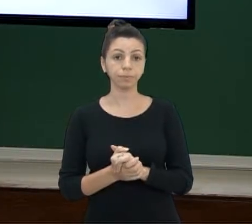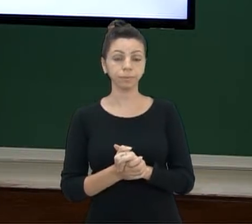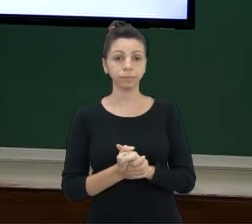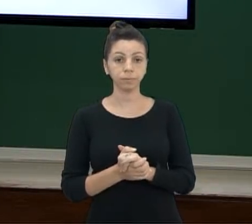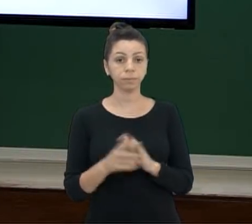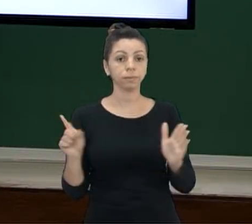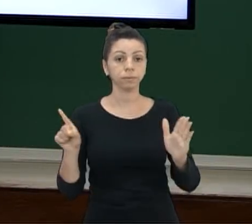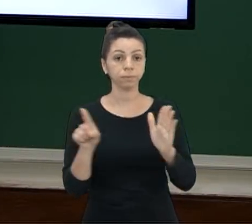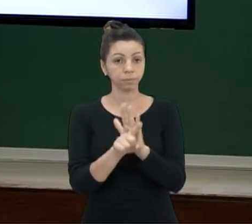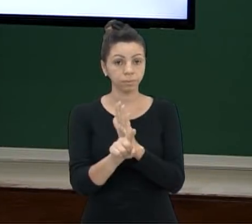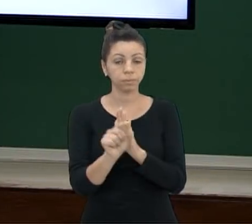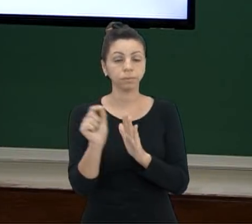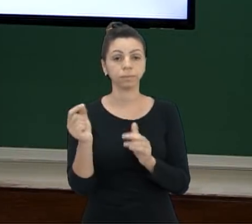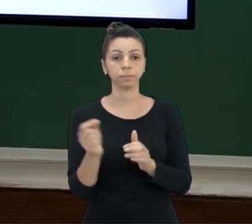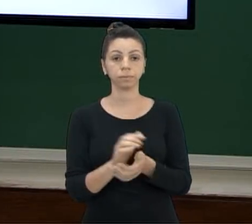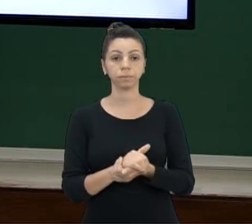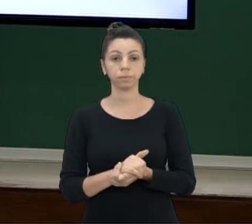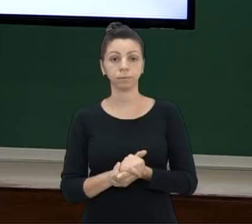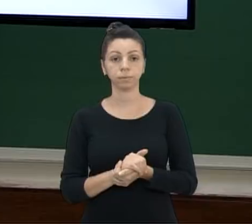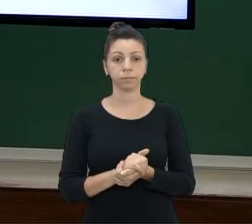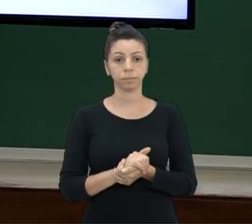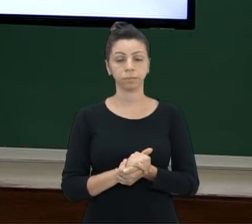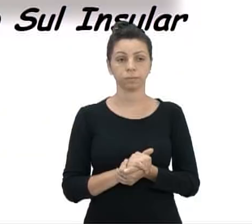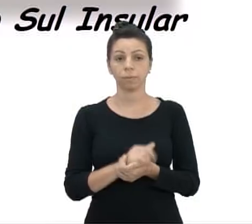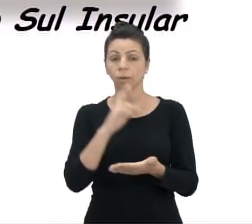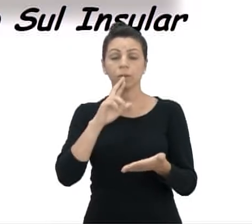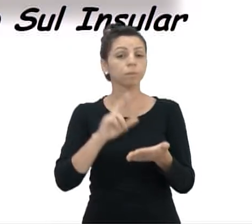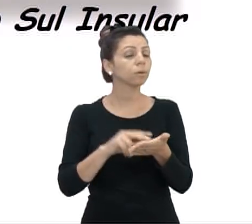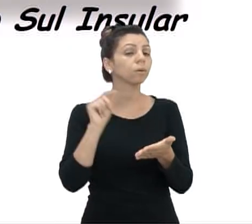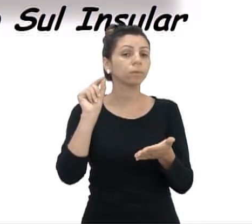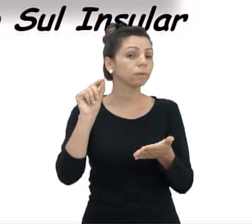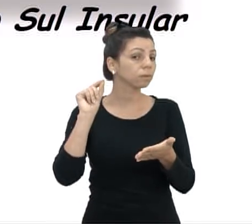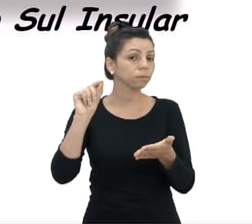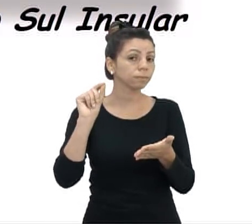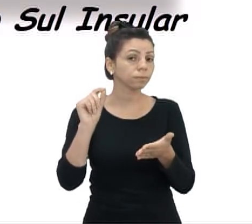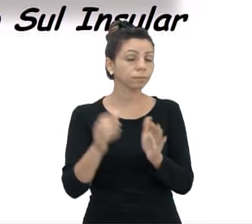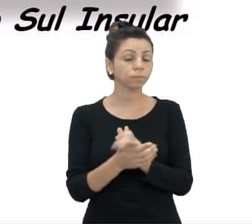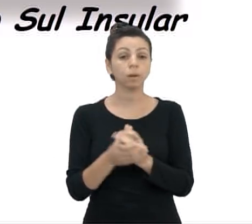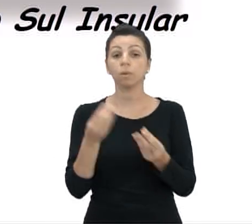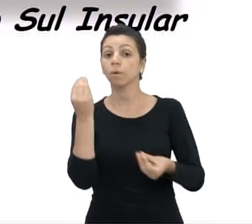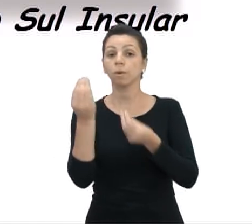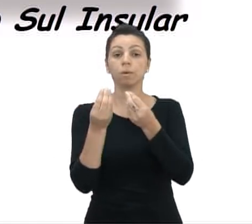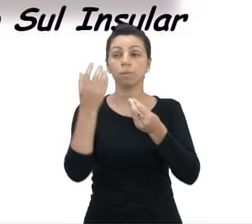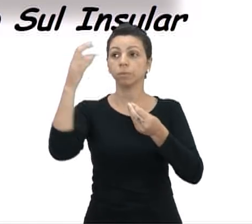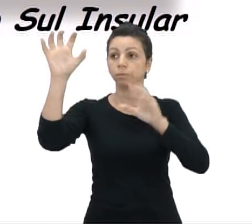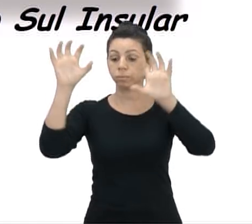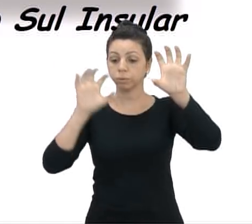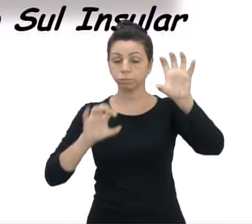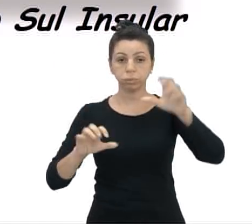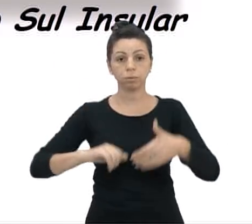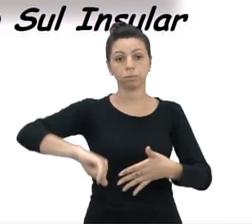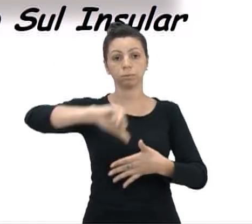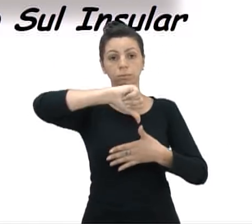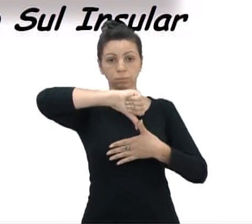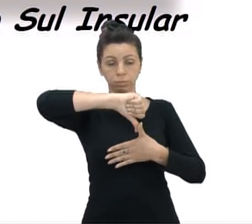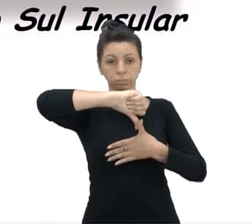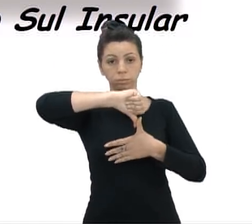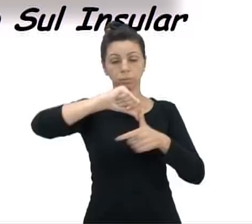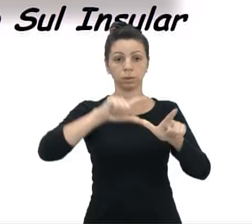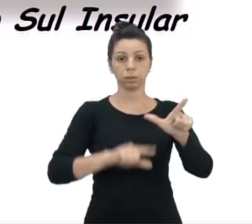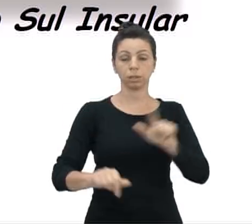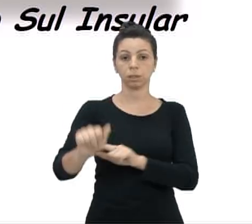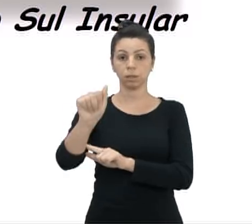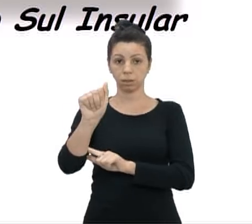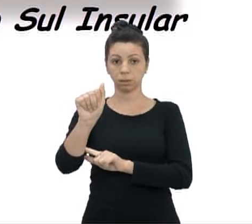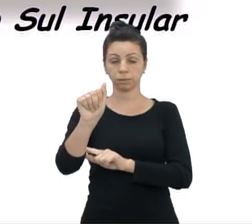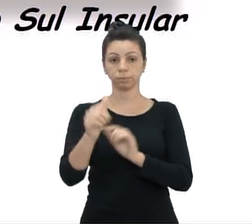primeiro quiz. Vamos ver lá o que você vai responder. Como podemos subdividir a América do Sul? Letra A,